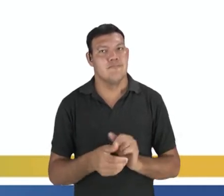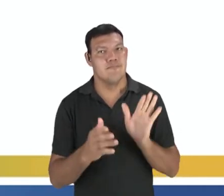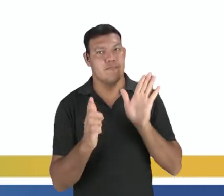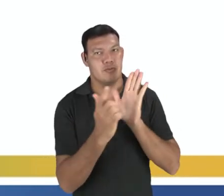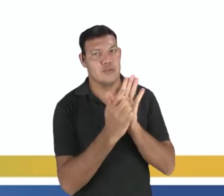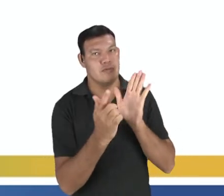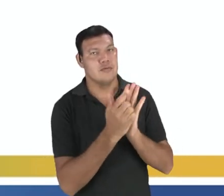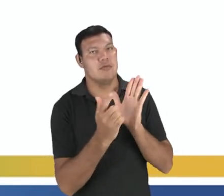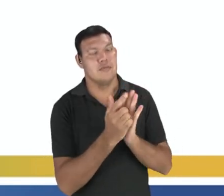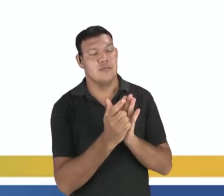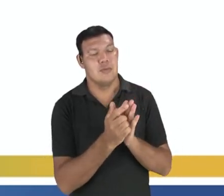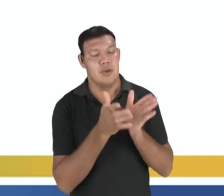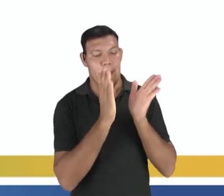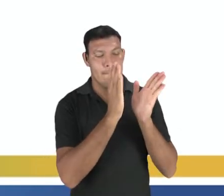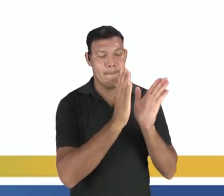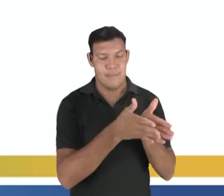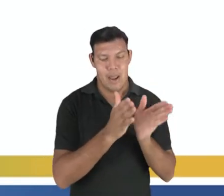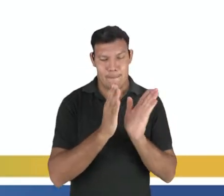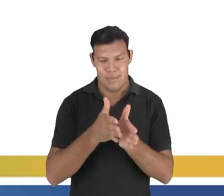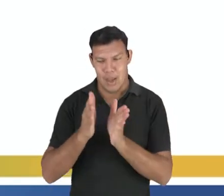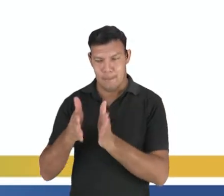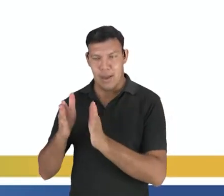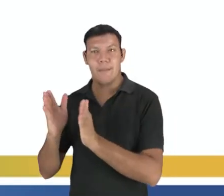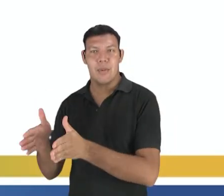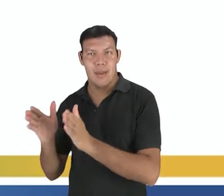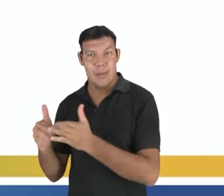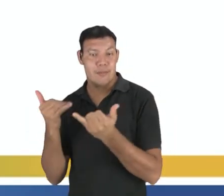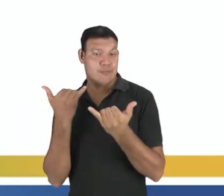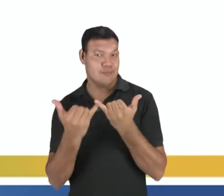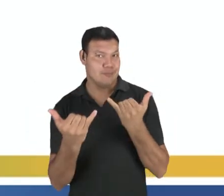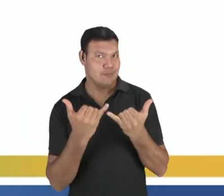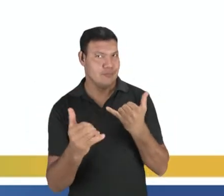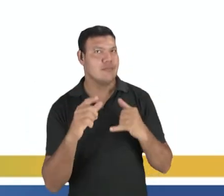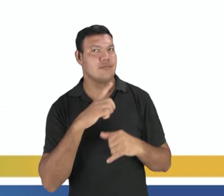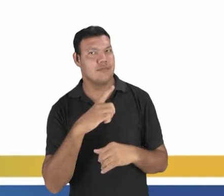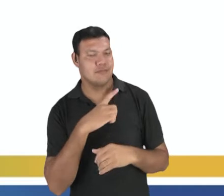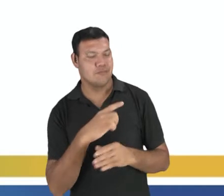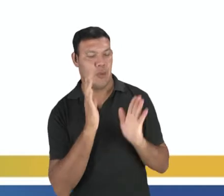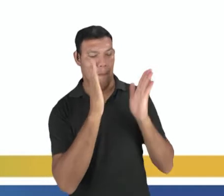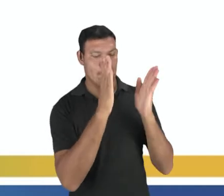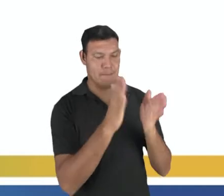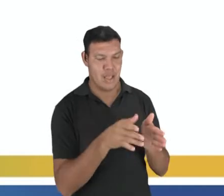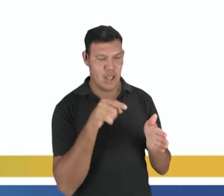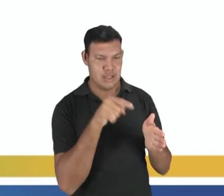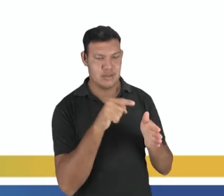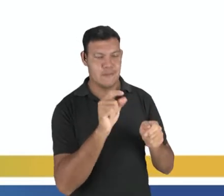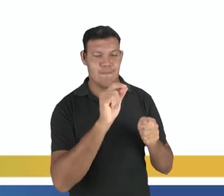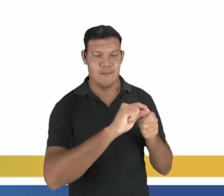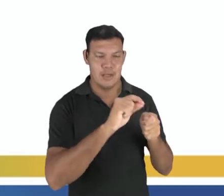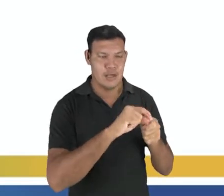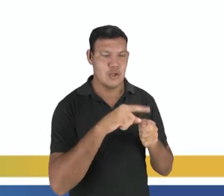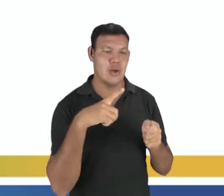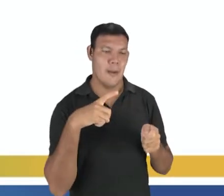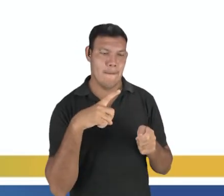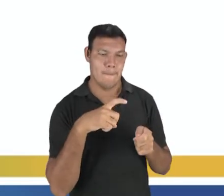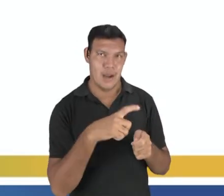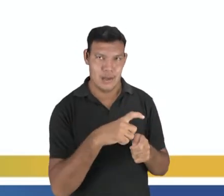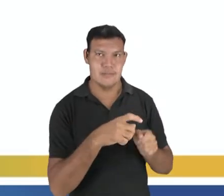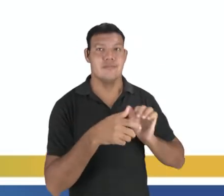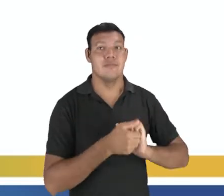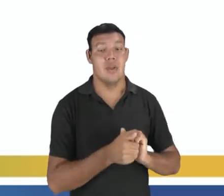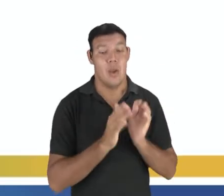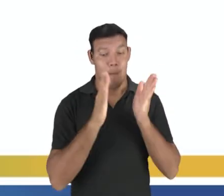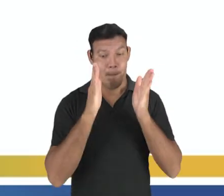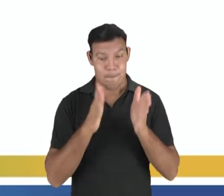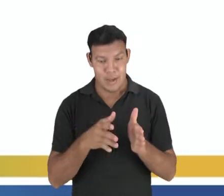uma sequência de etapas. Como assim uma sequência de etapas? Existe um local onde a gente vai ter a produção dos espermatozoides